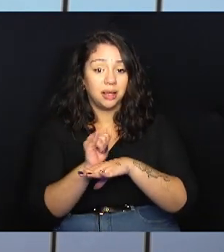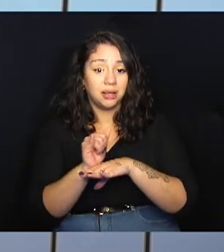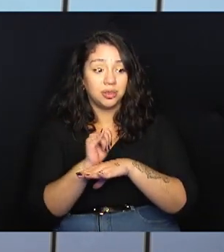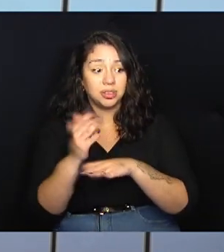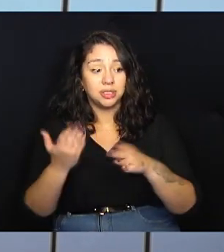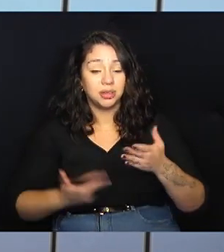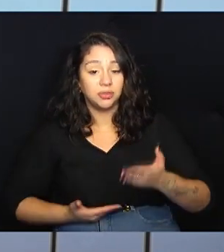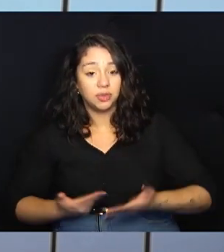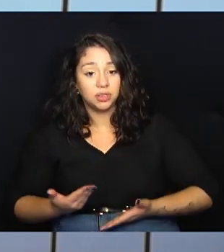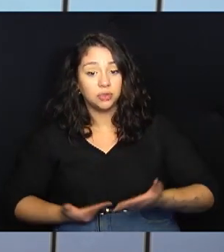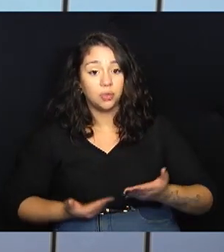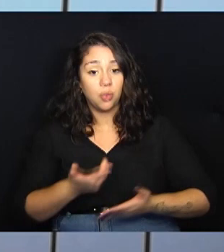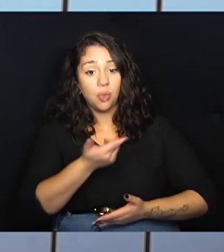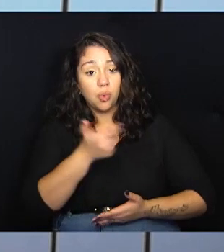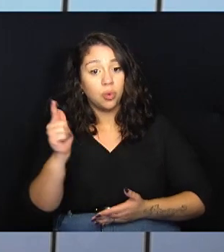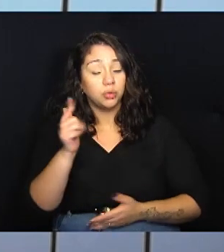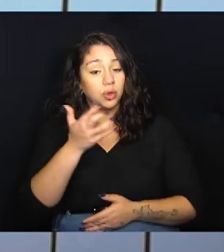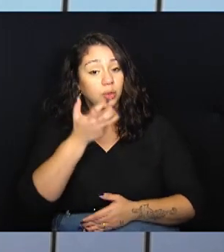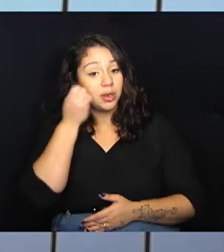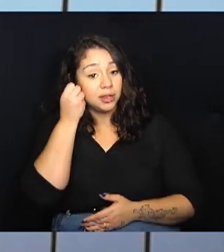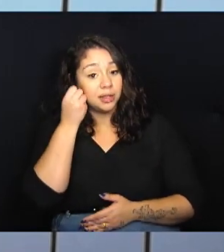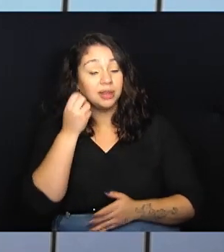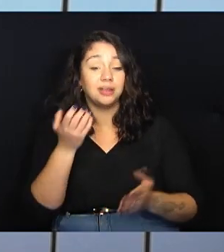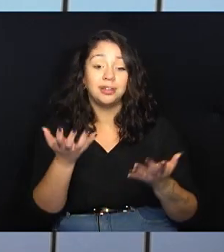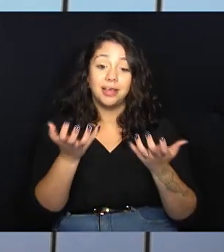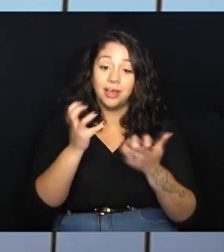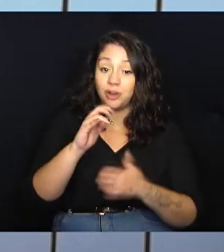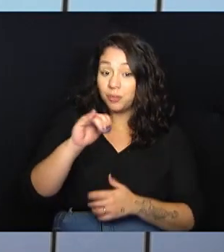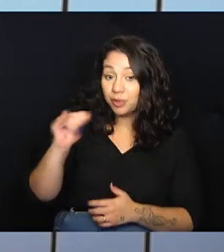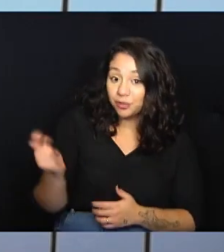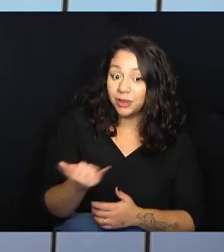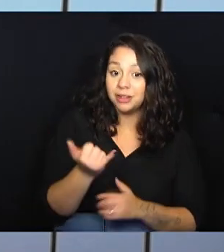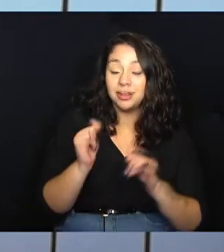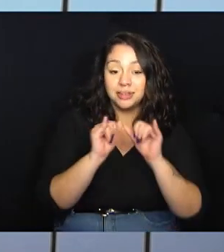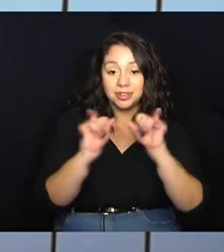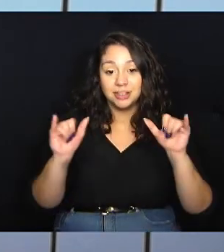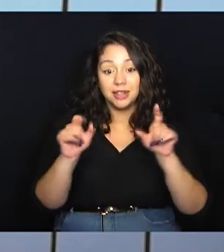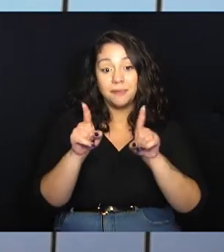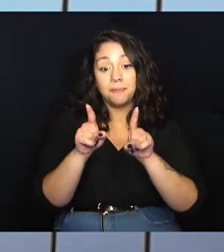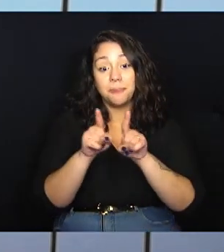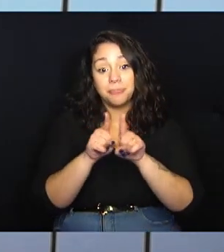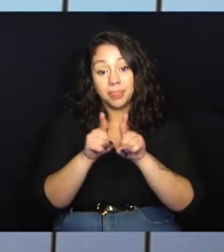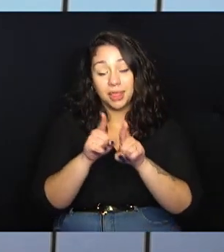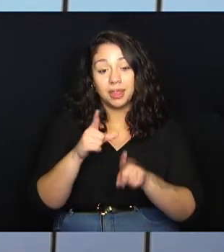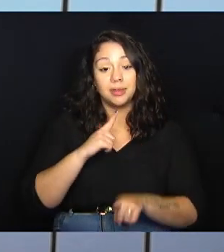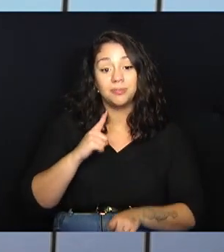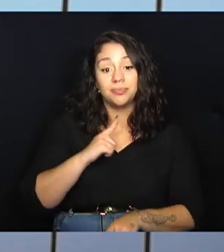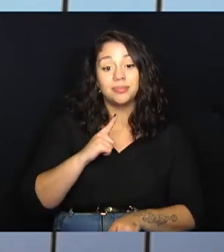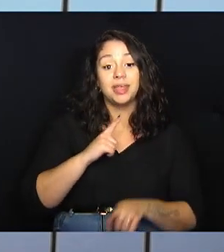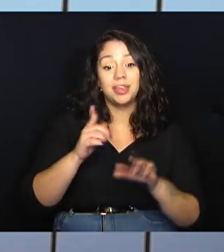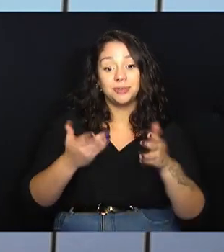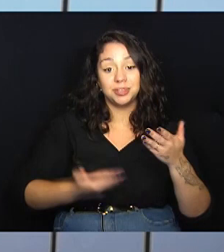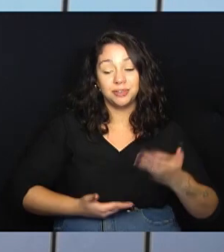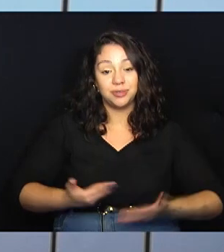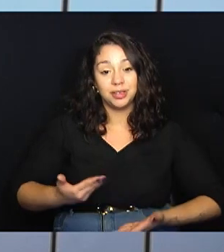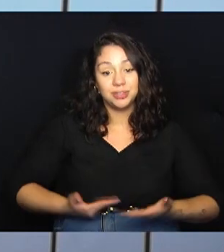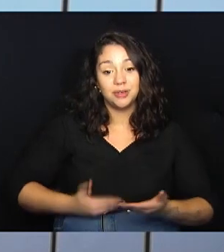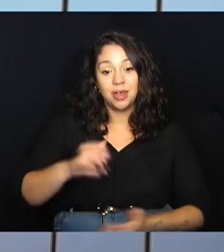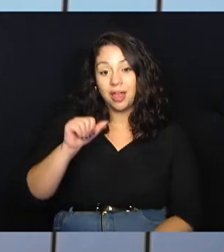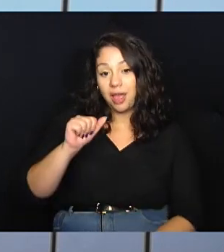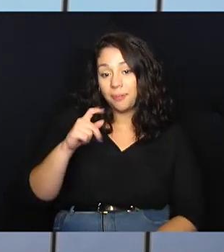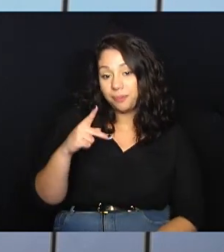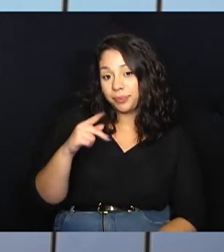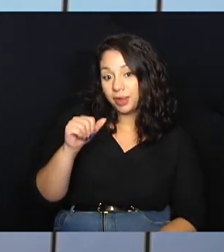serviço, uma outra forma de acolher. Quero aproveitar e dizer que nós temos o serviço de apadrinhamento afetivo, que a criança não